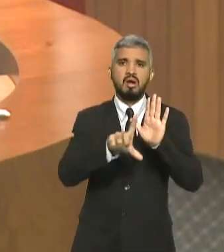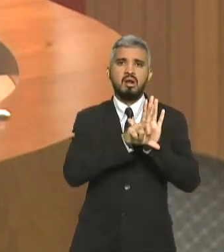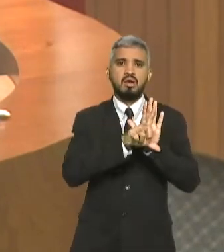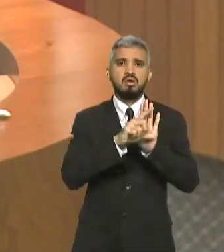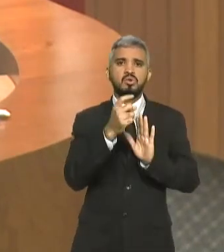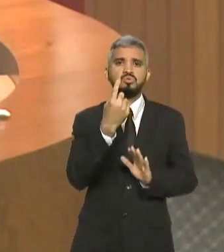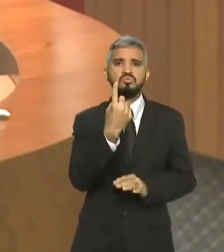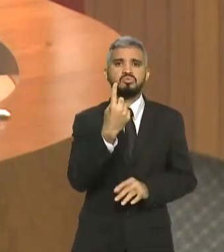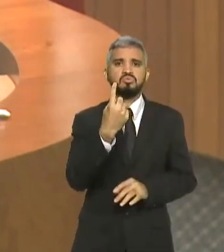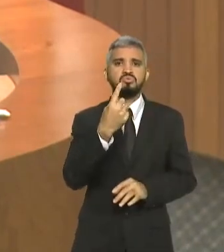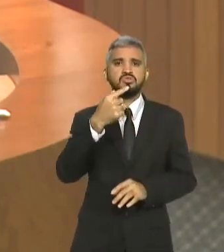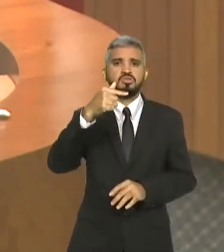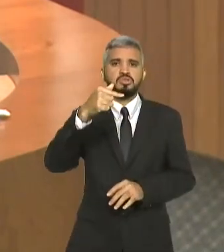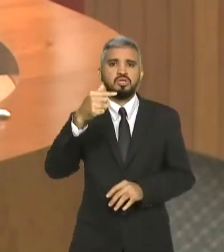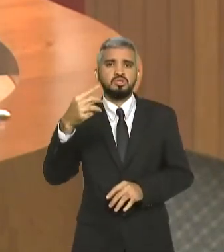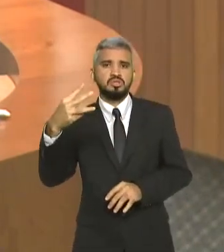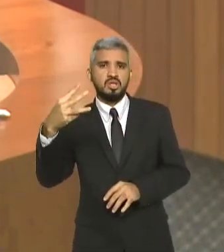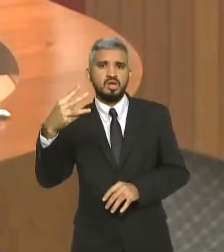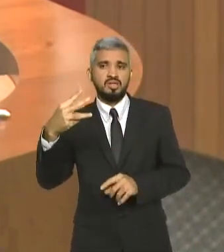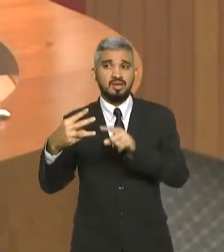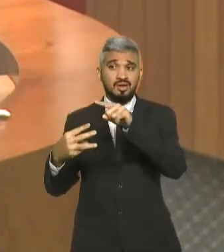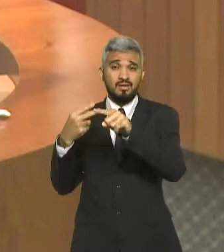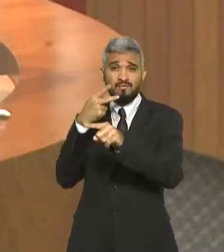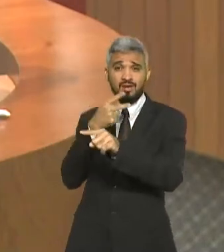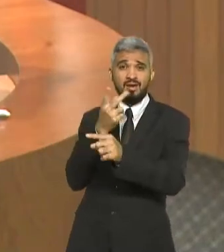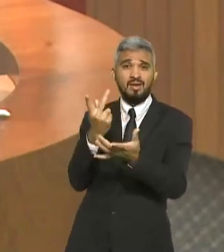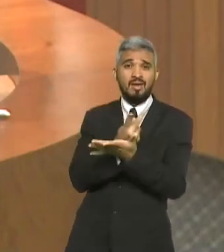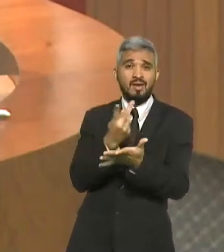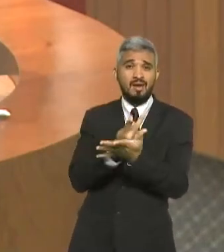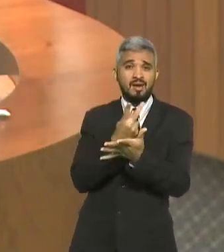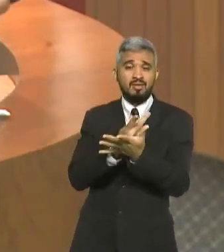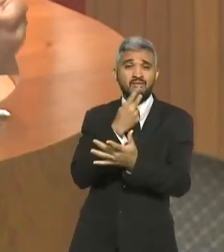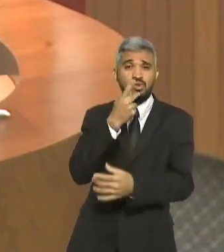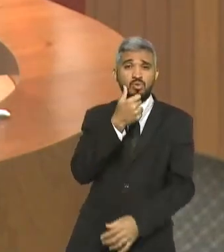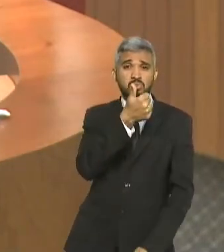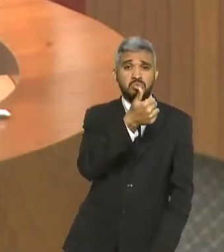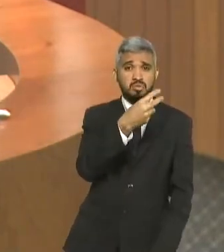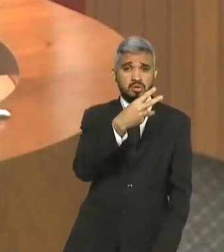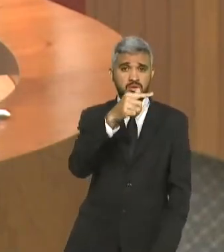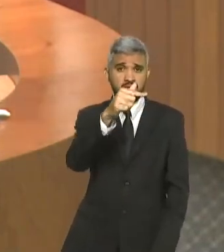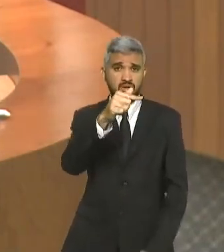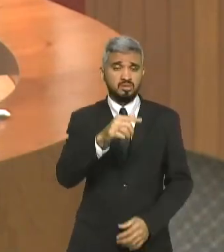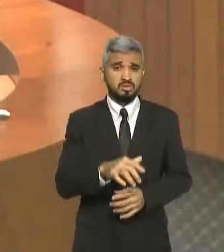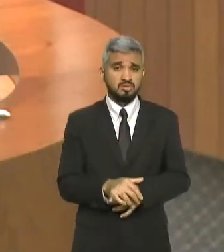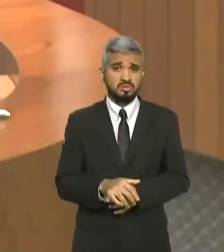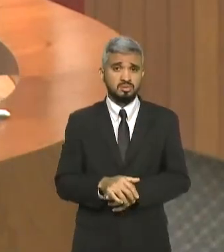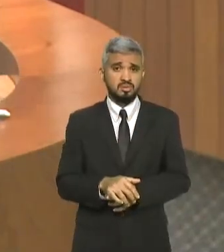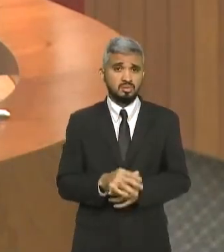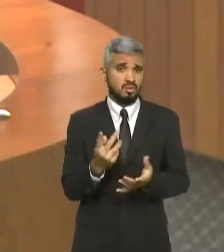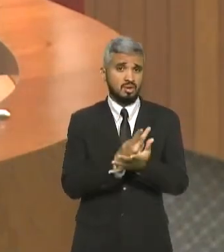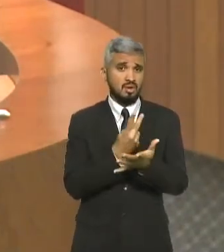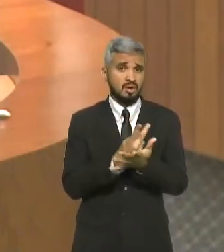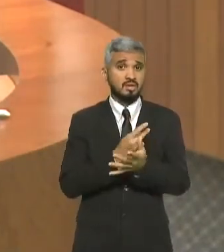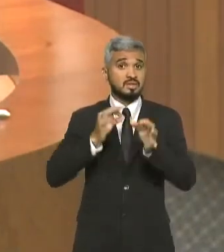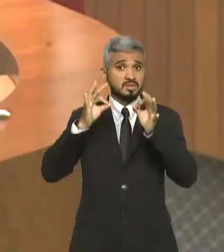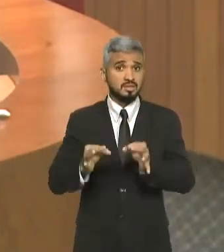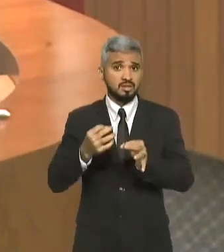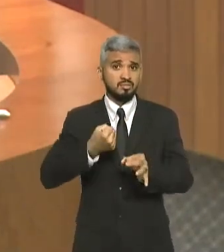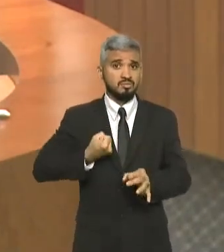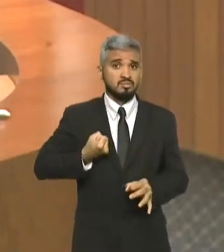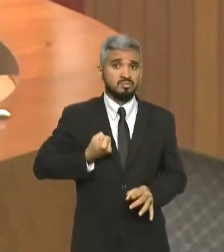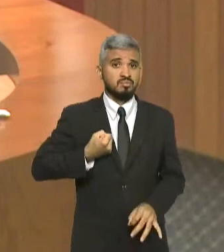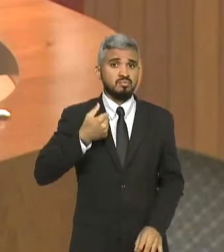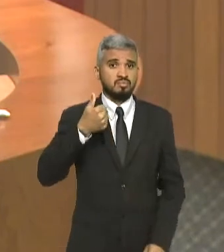ele até errou, disse 137, é a lei complementar 173, que o Flávio Dino se esconde atrás dela o tempo todo para